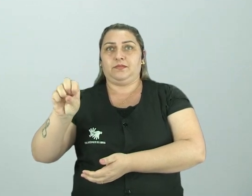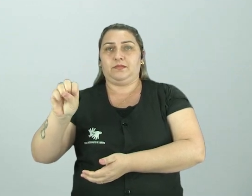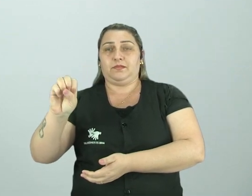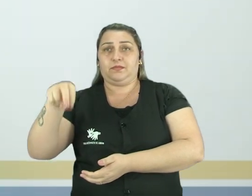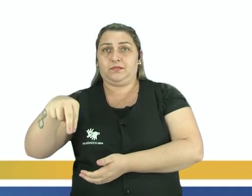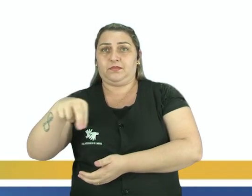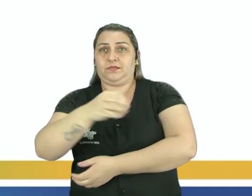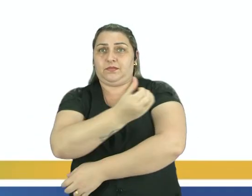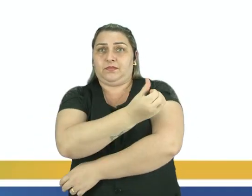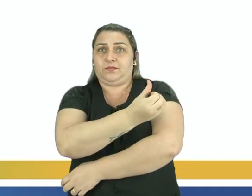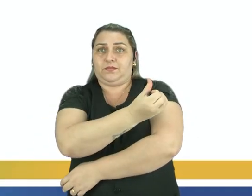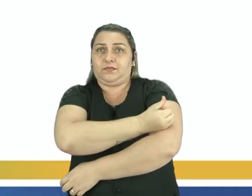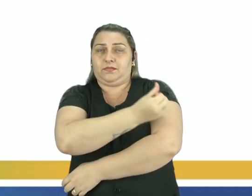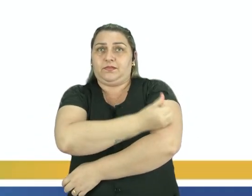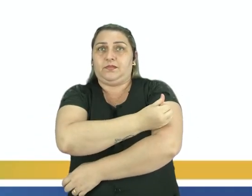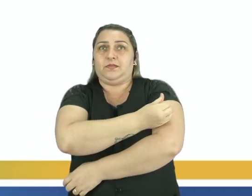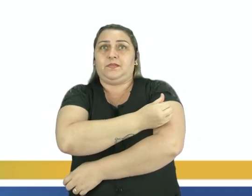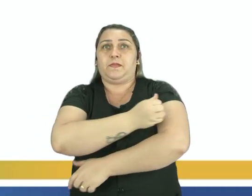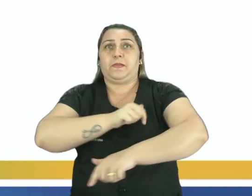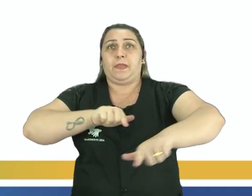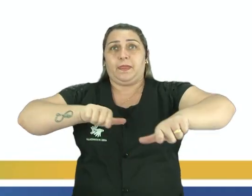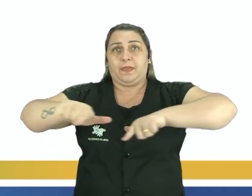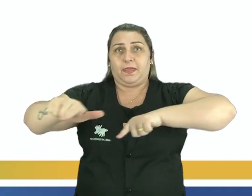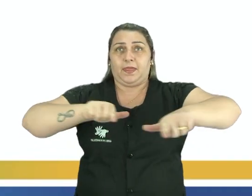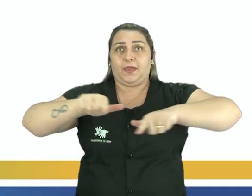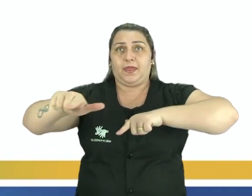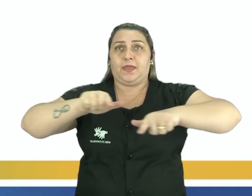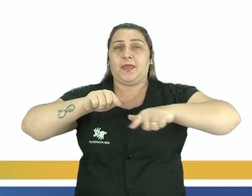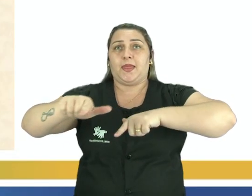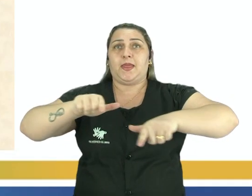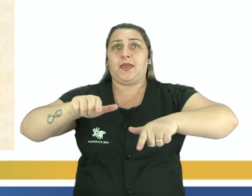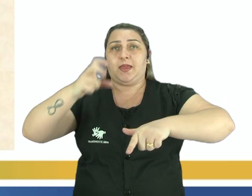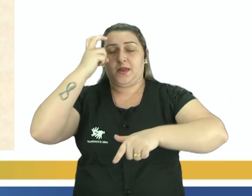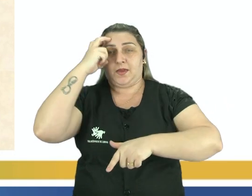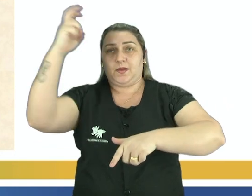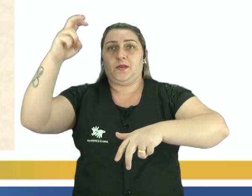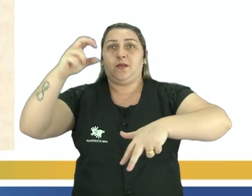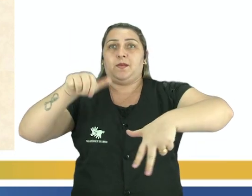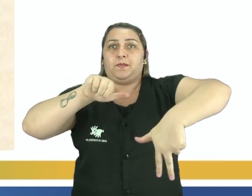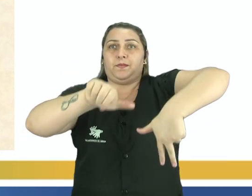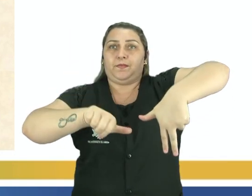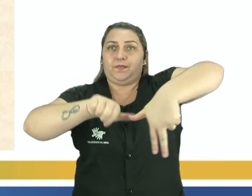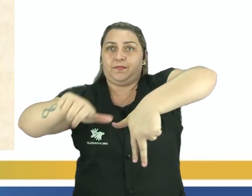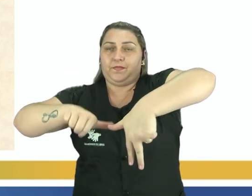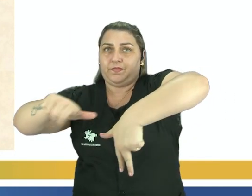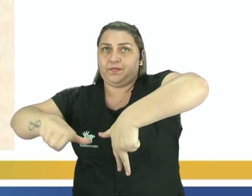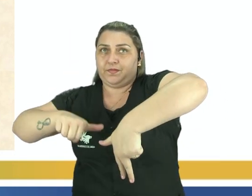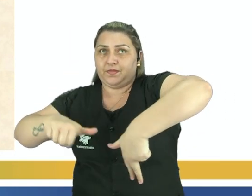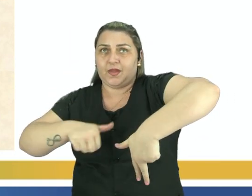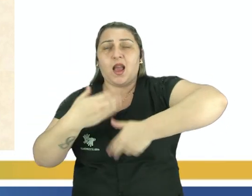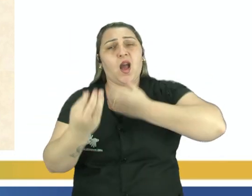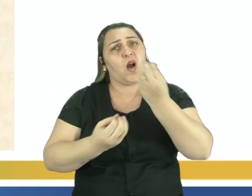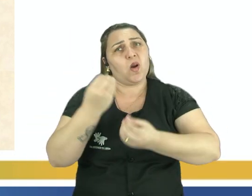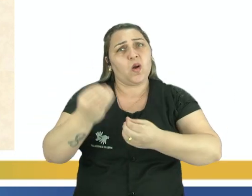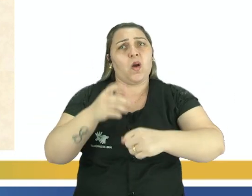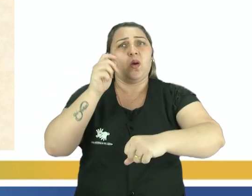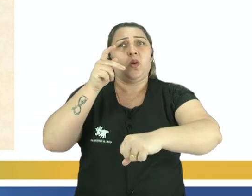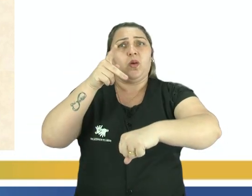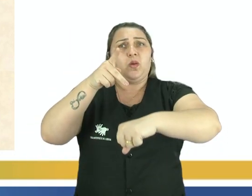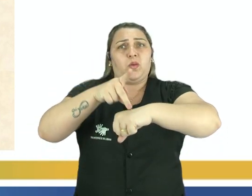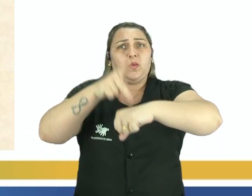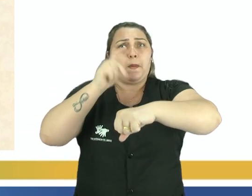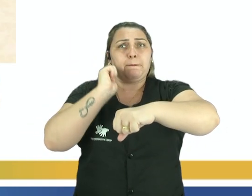sobre o Paleolítico, né? Trabalho e cultura no nomadismo. Então, pessoal, como seria a vida das pessoas no Paleolítico,